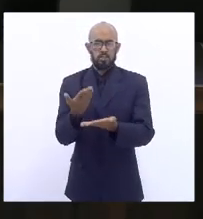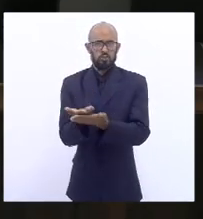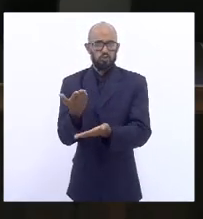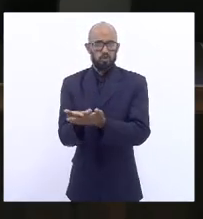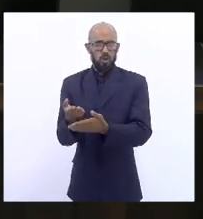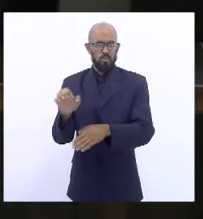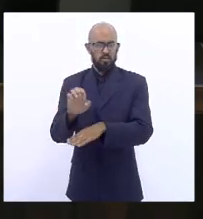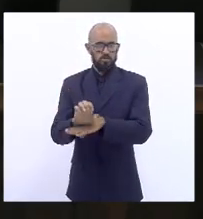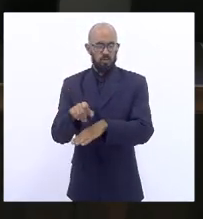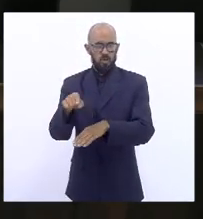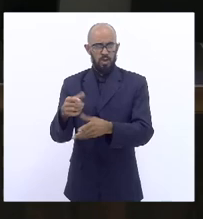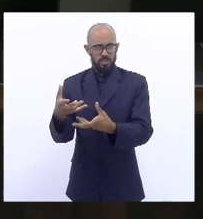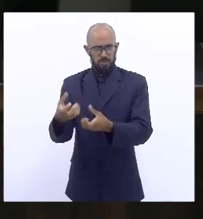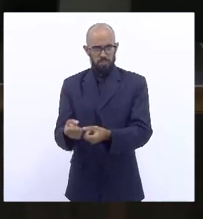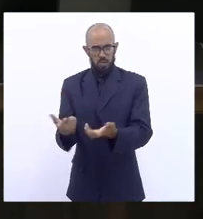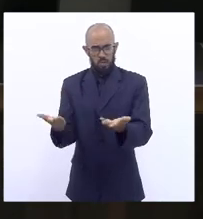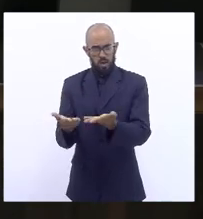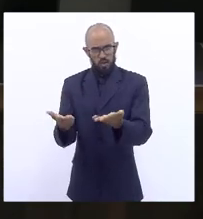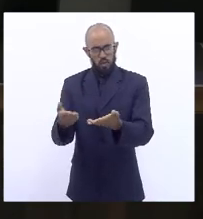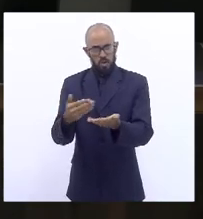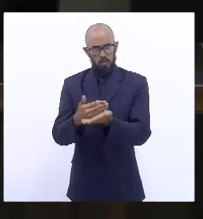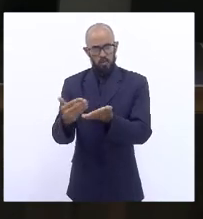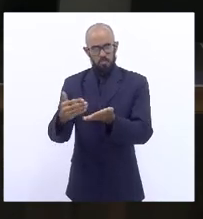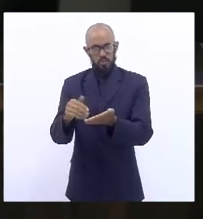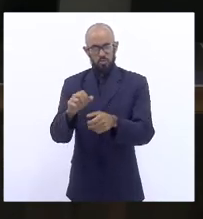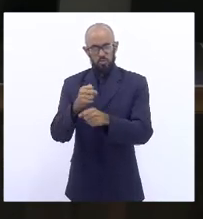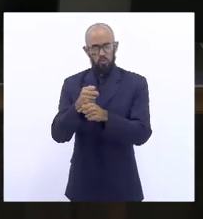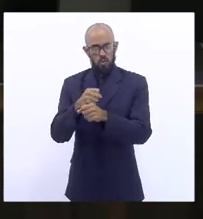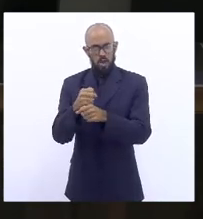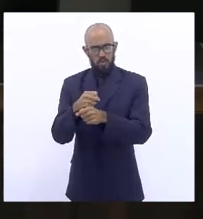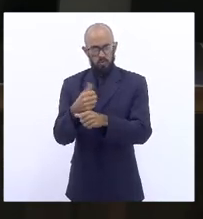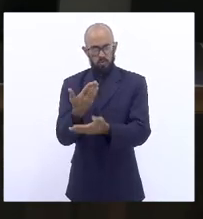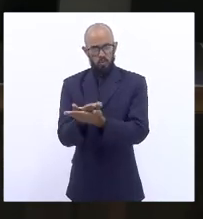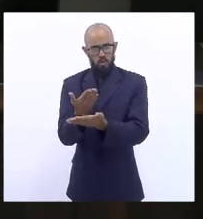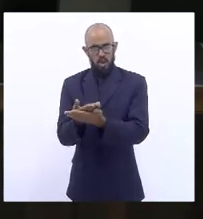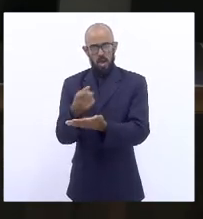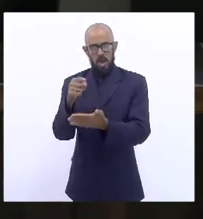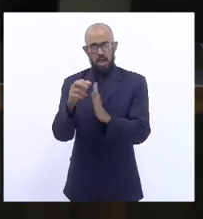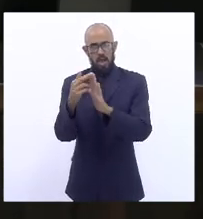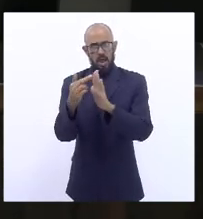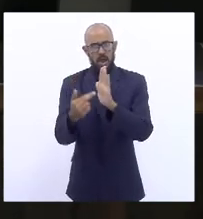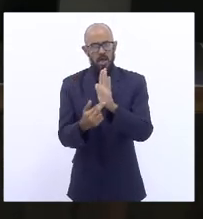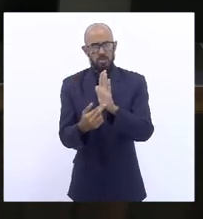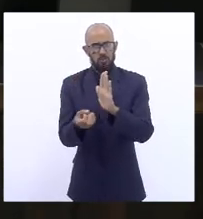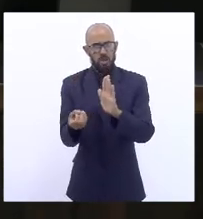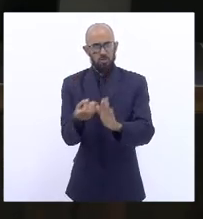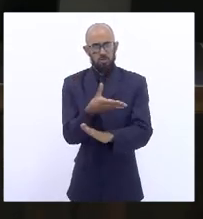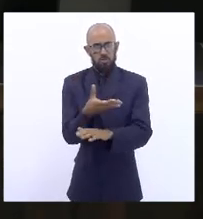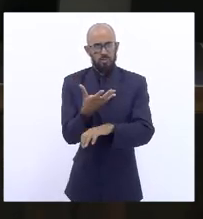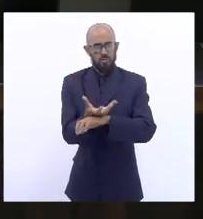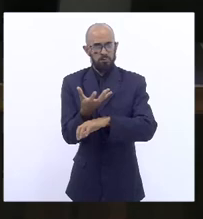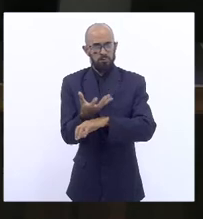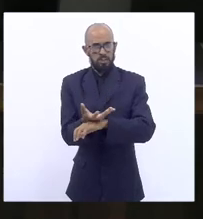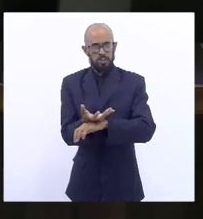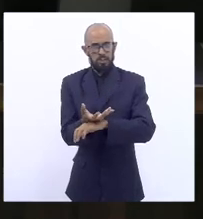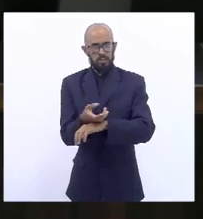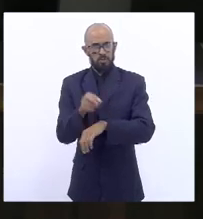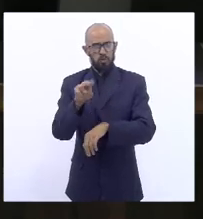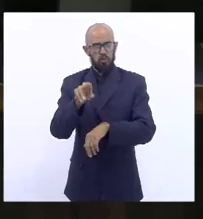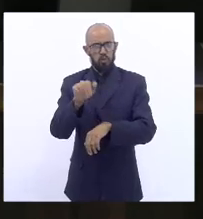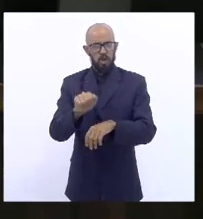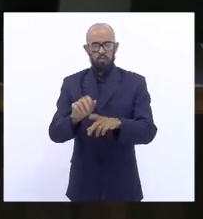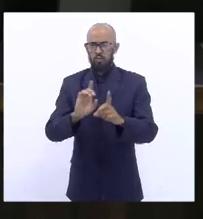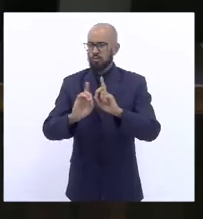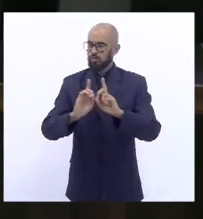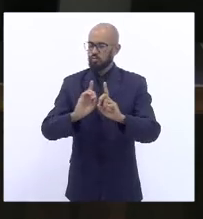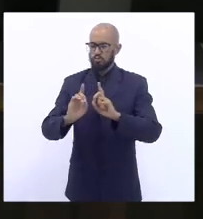às vésperas do início do ano letivo, a relação das novas disciplinas, que jamais foram discutidas com